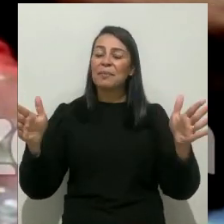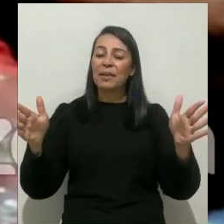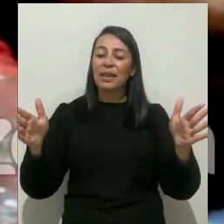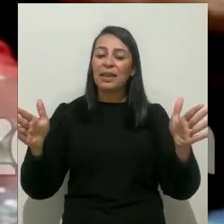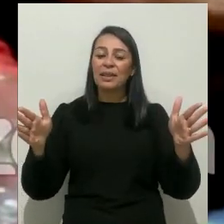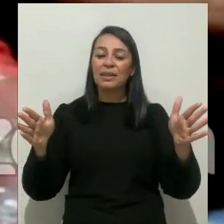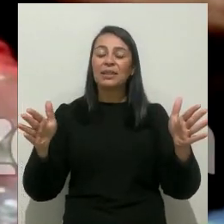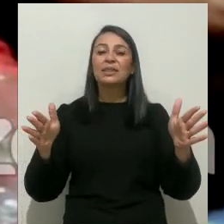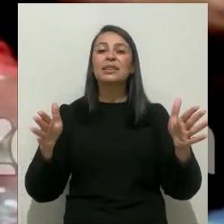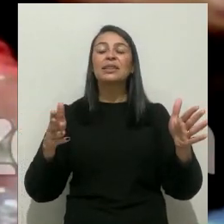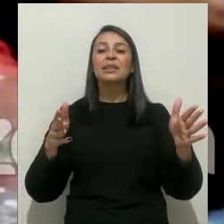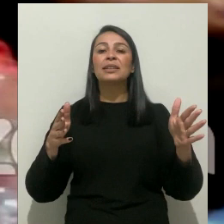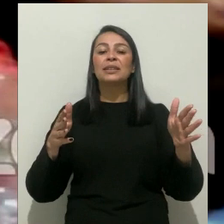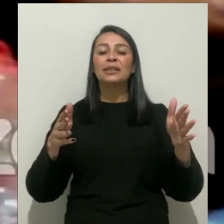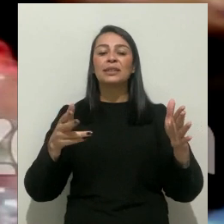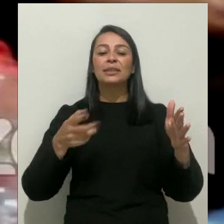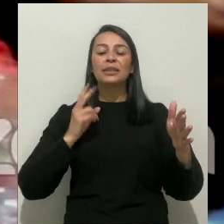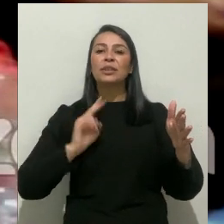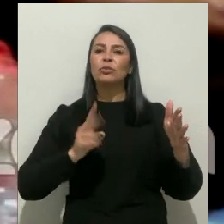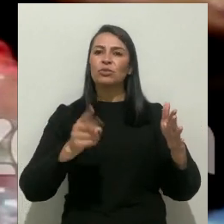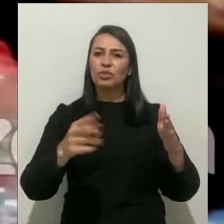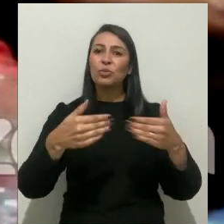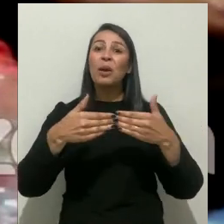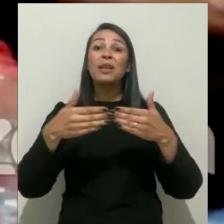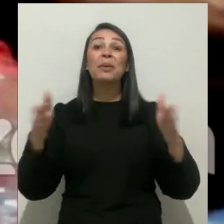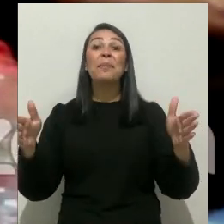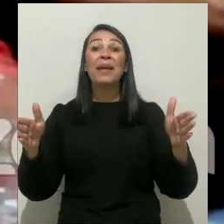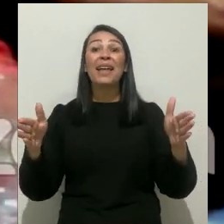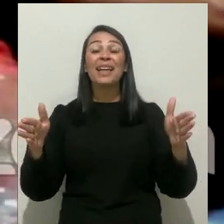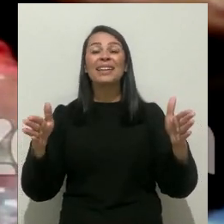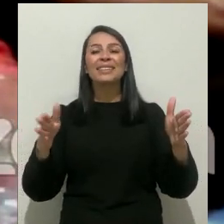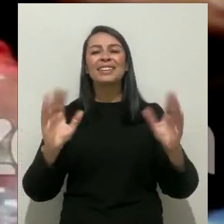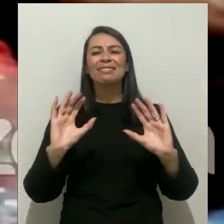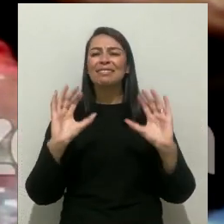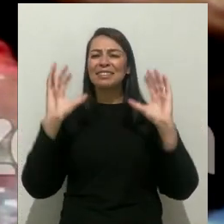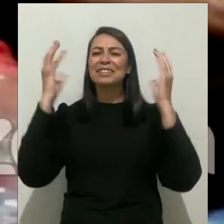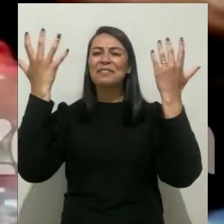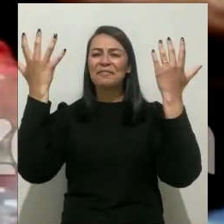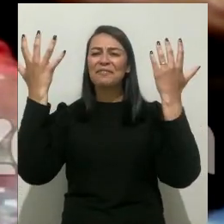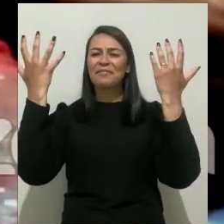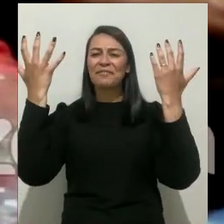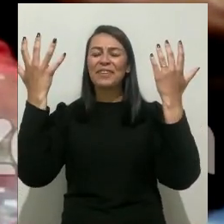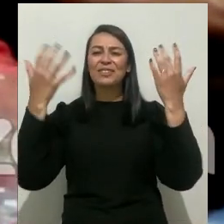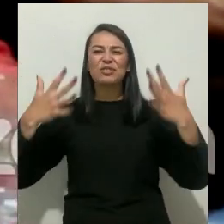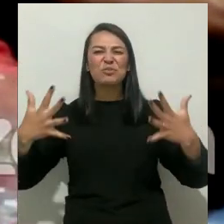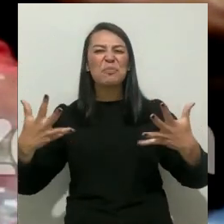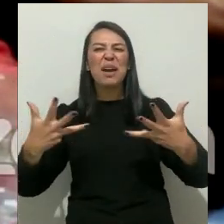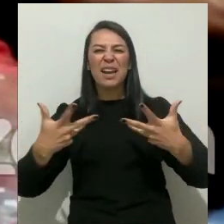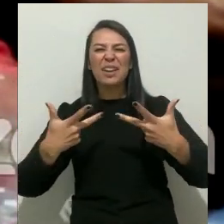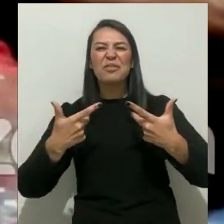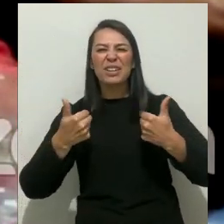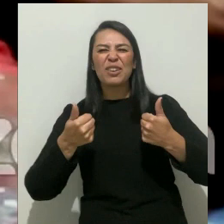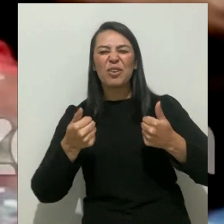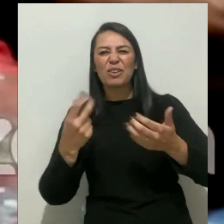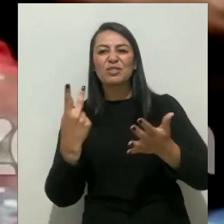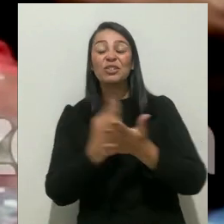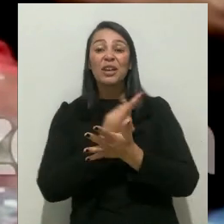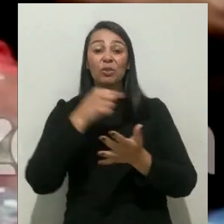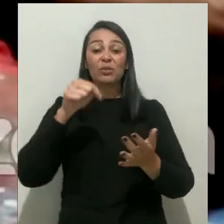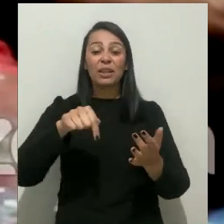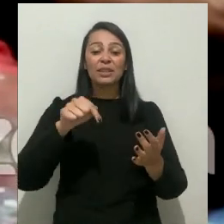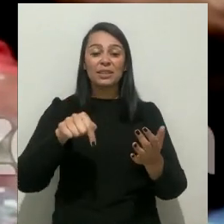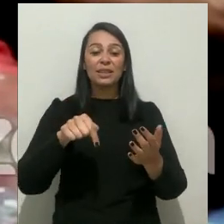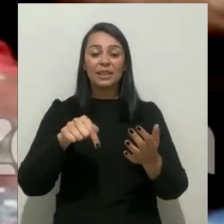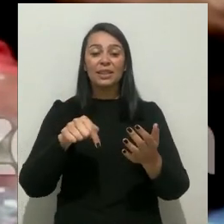casa estar aberta e mantida aberta, e tantos eventos tão maravilhosos que tem tido aqui,